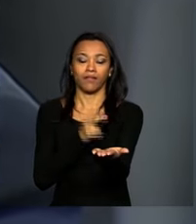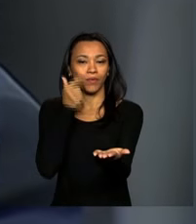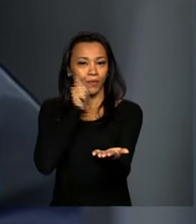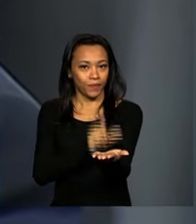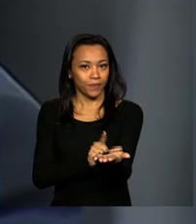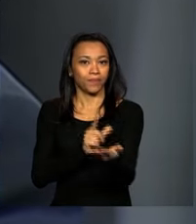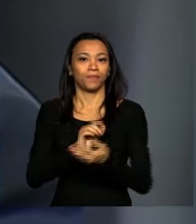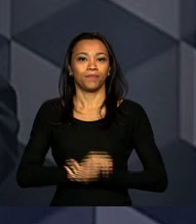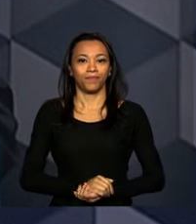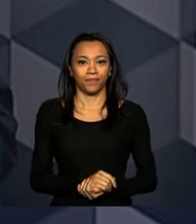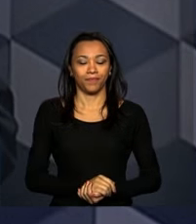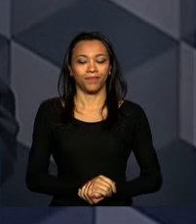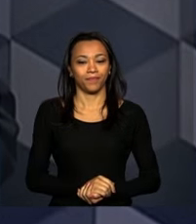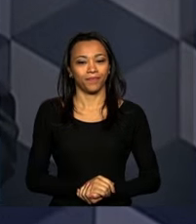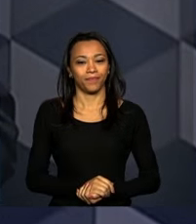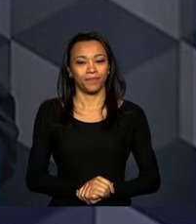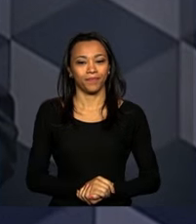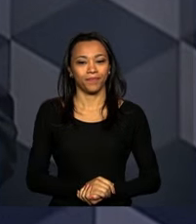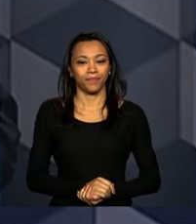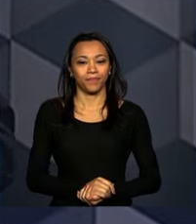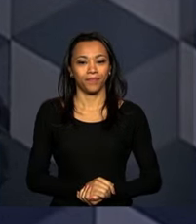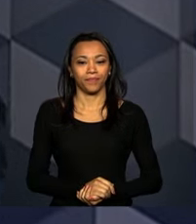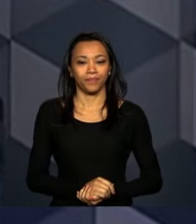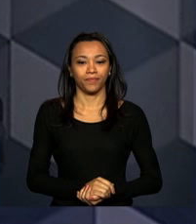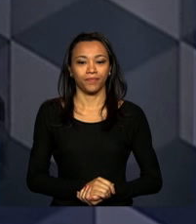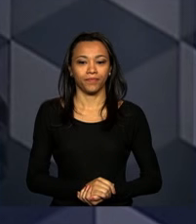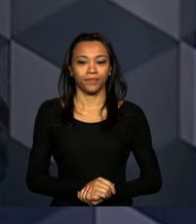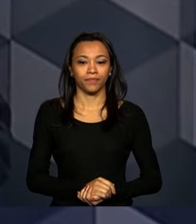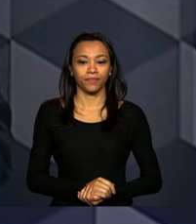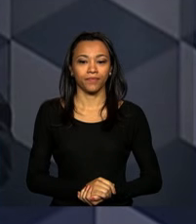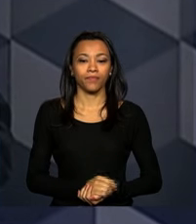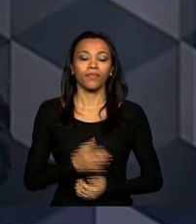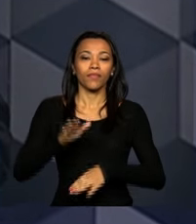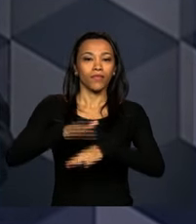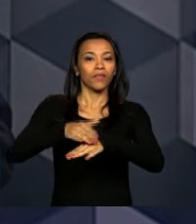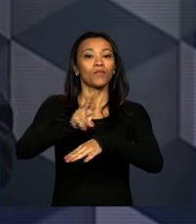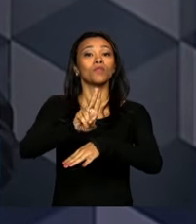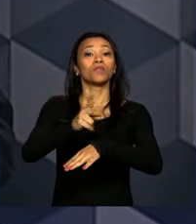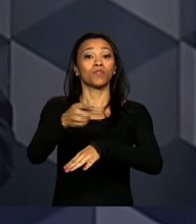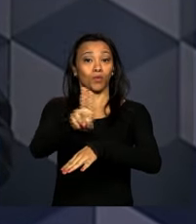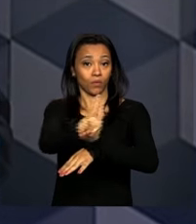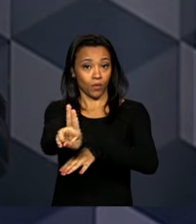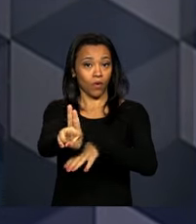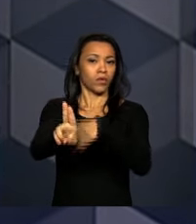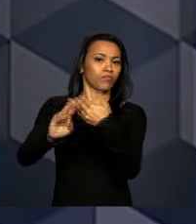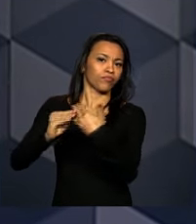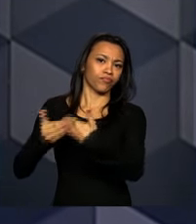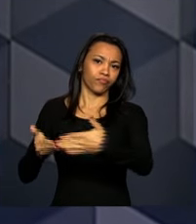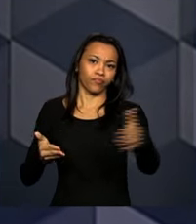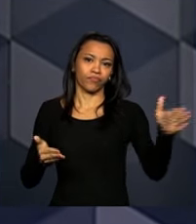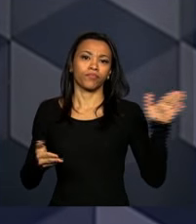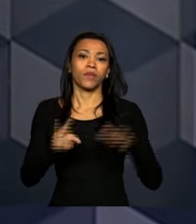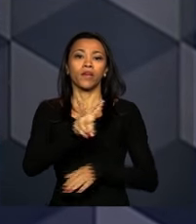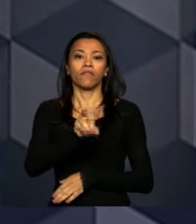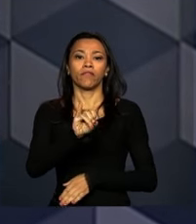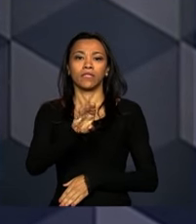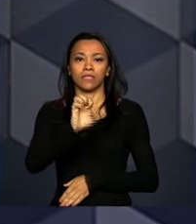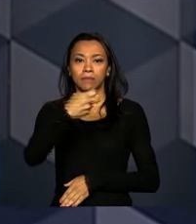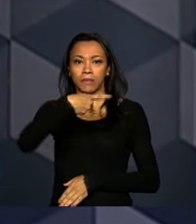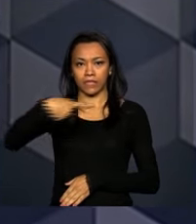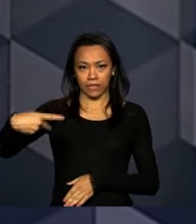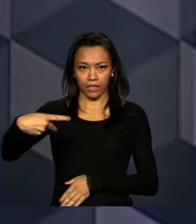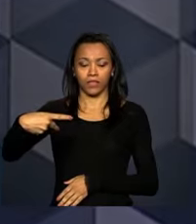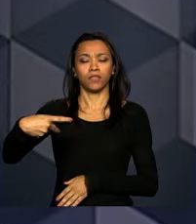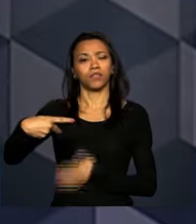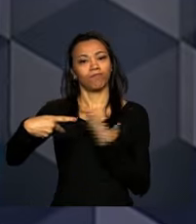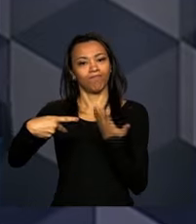tenho. Tem esperança ainda, né, Osmar? Em seu nome, saudar os demais vice-presidentes